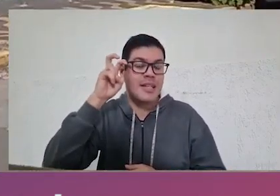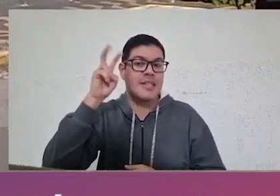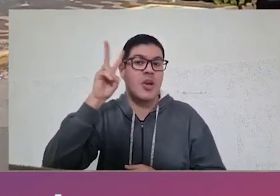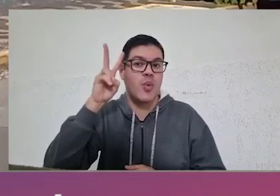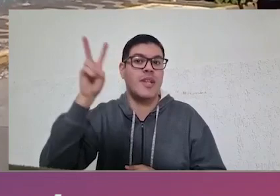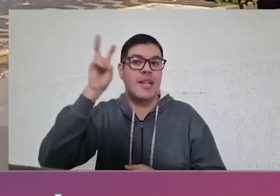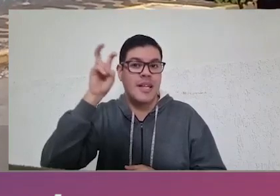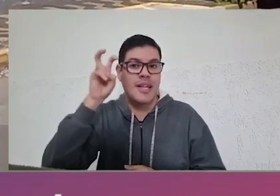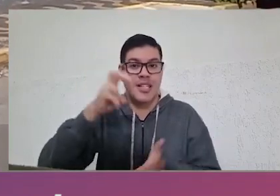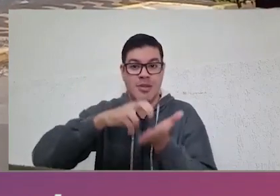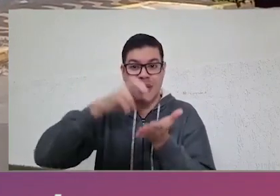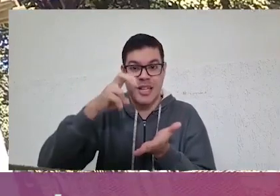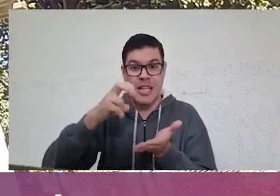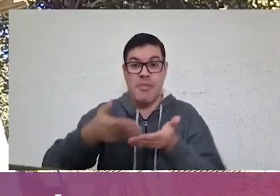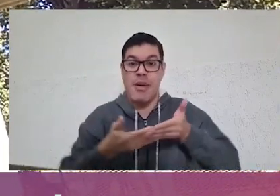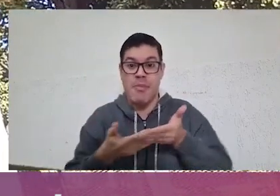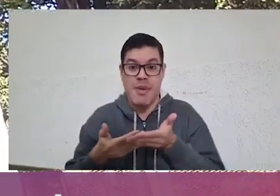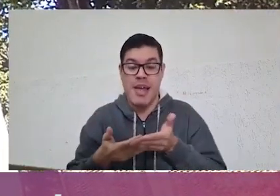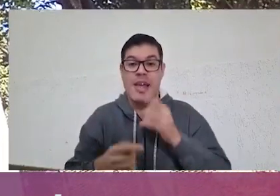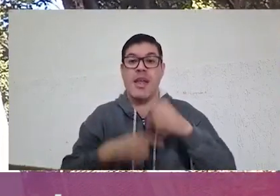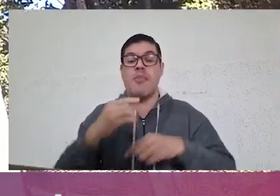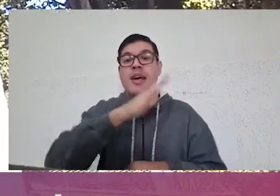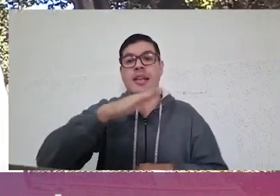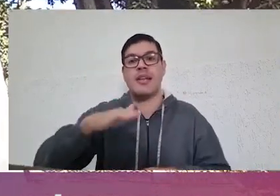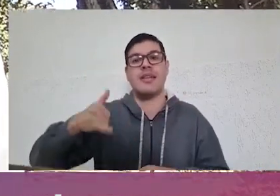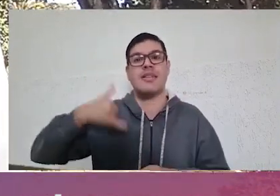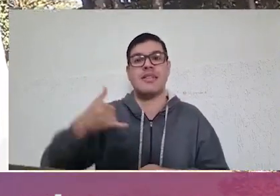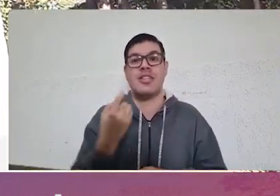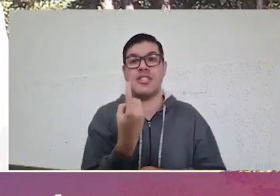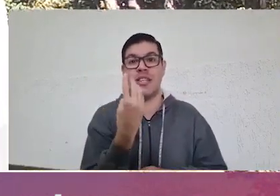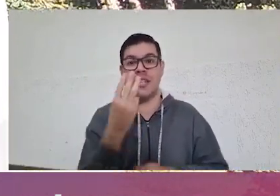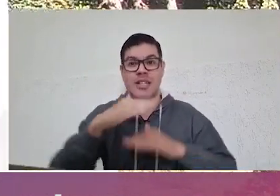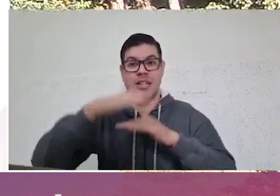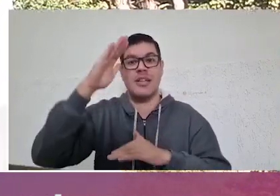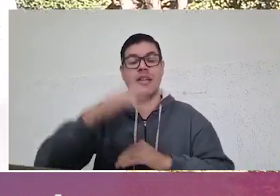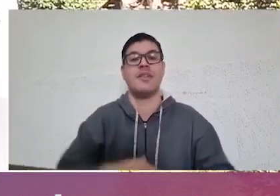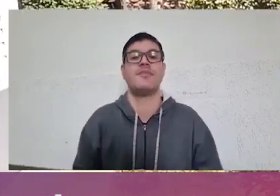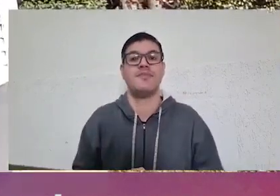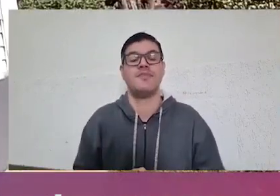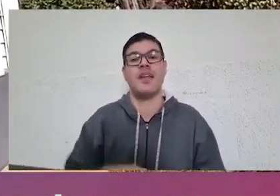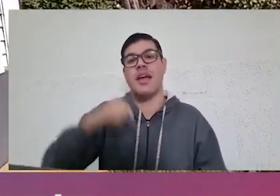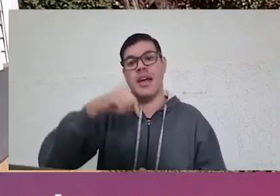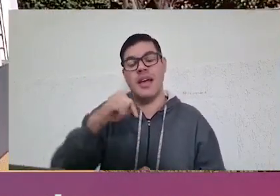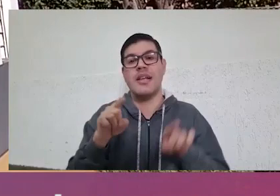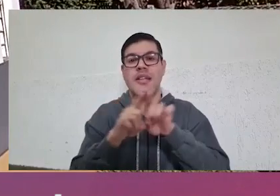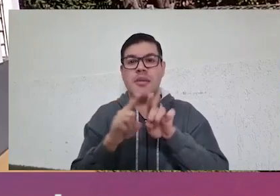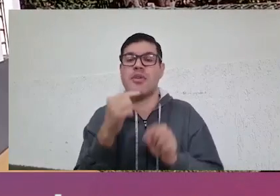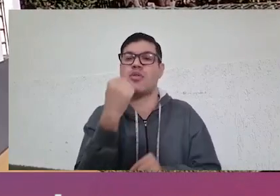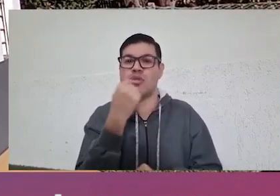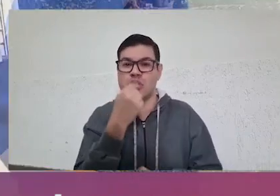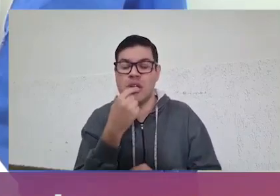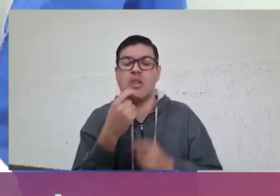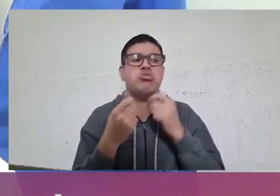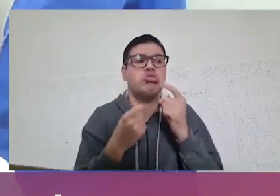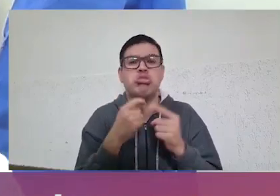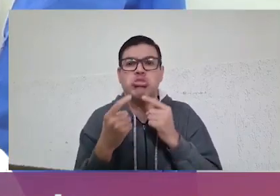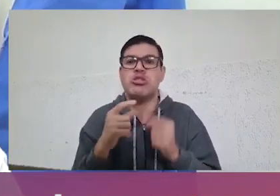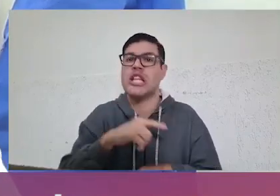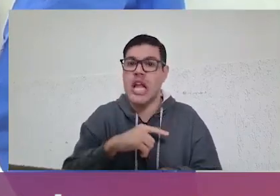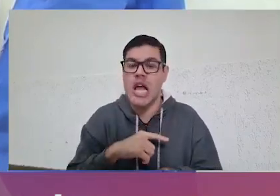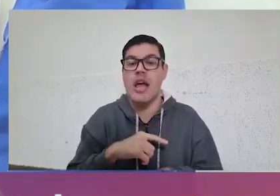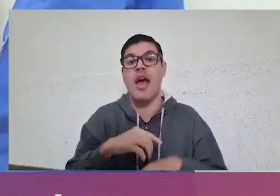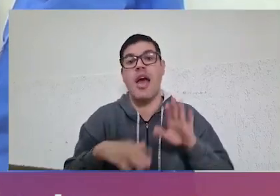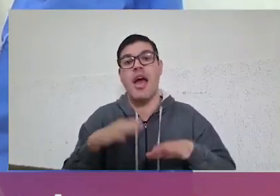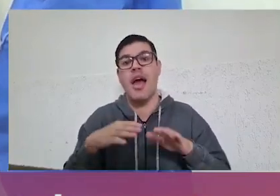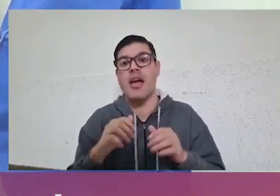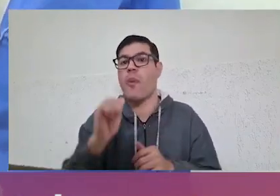para bebês e crianças até 13 anos e aqui o pessoal da odontologia também vai tirando dúvidas